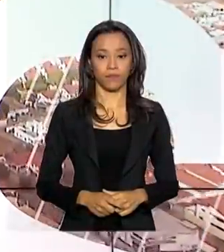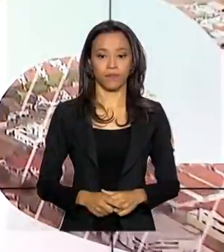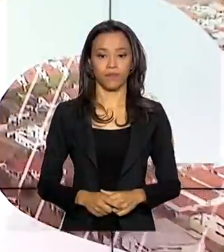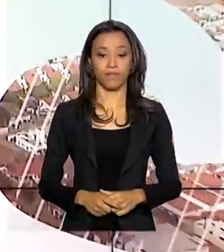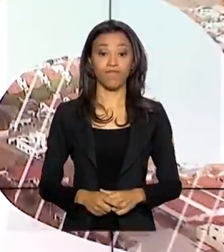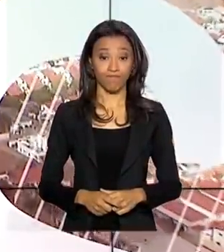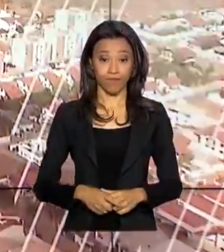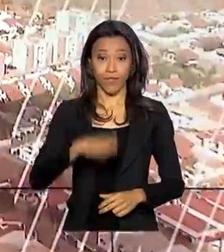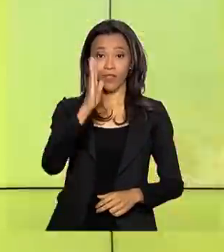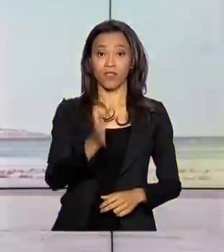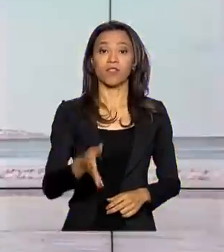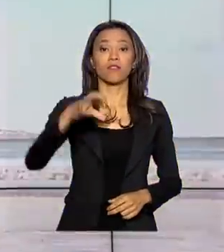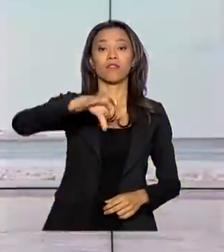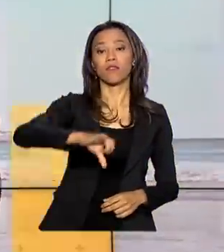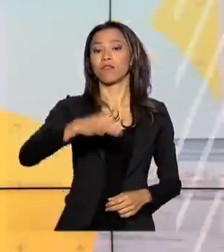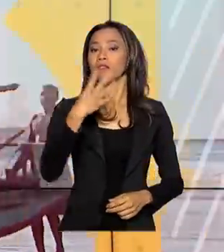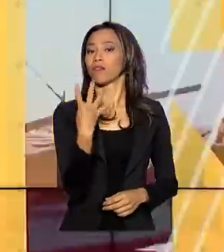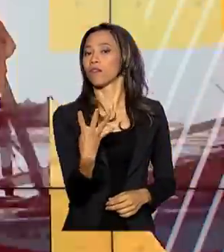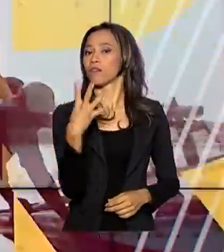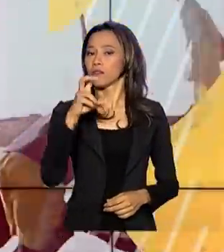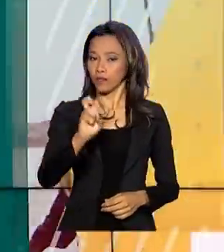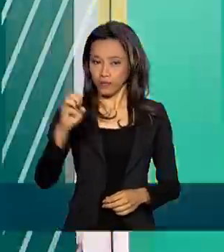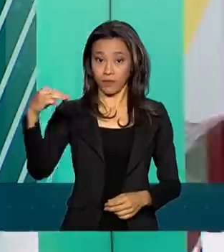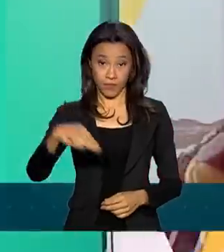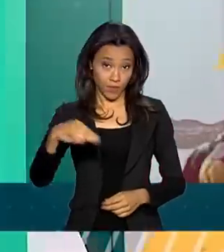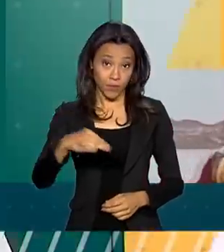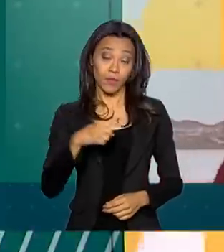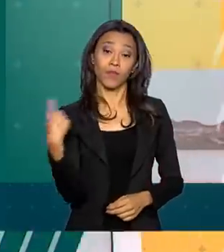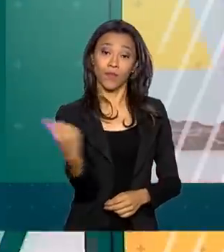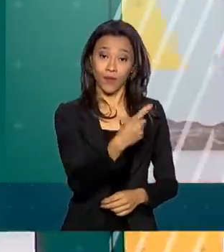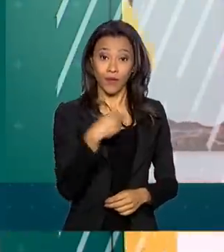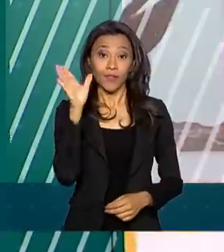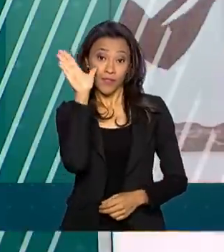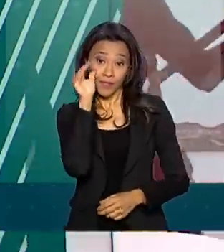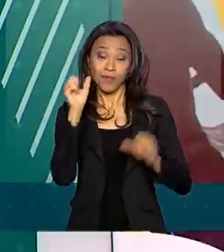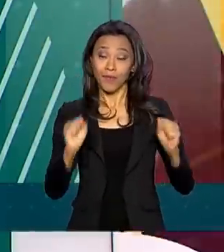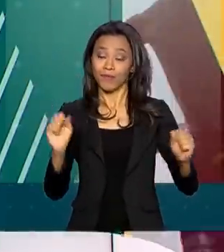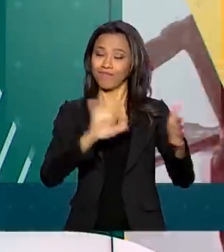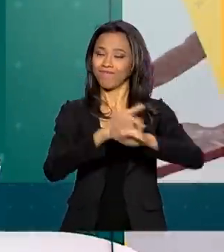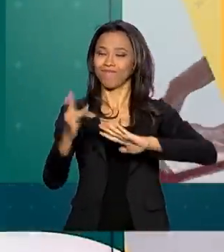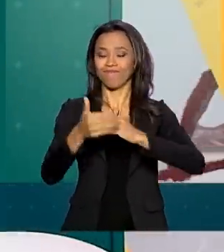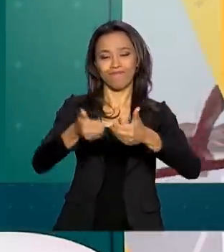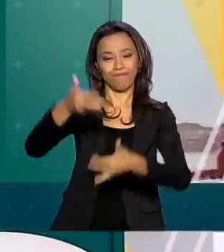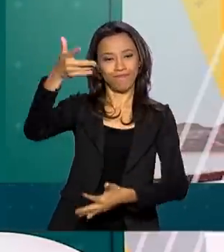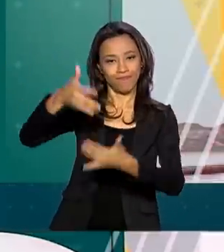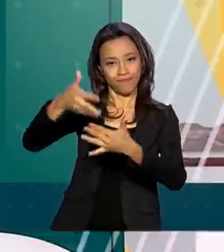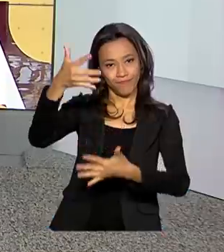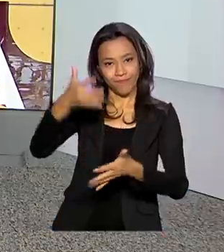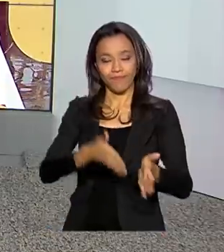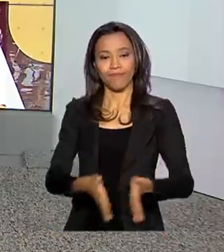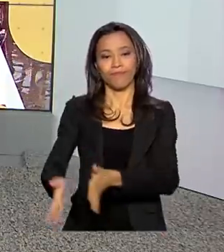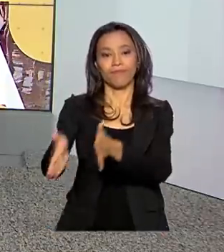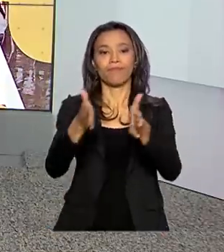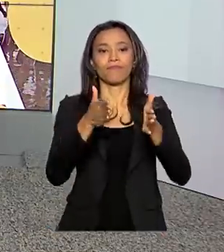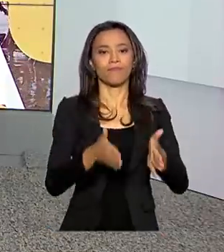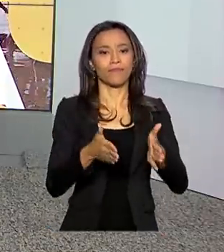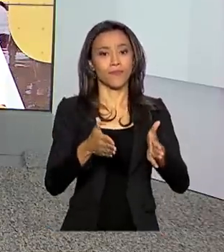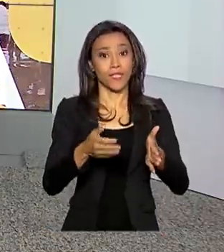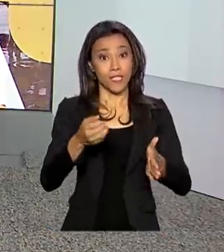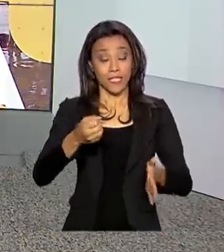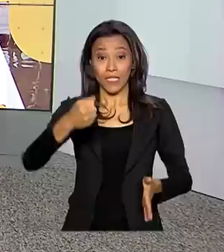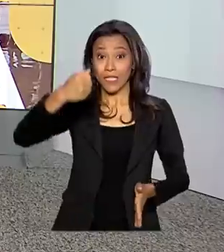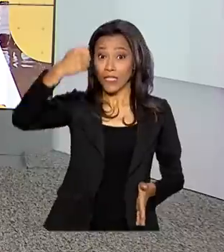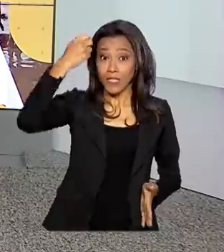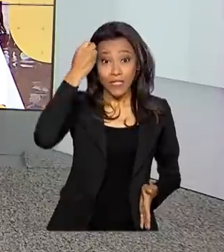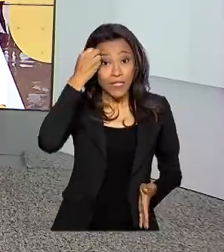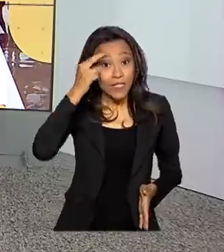são nove horas e 45 minutos estamos ao vivo também pelas redes sociais segundo dia